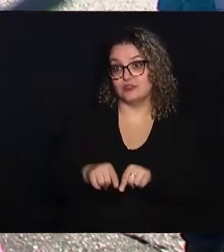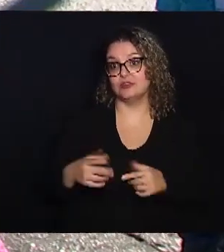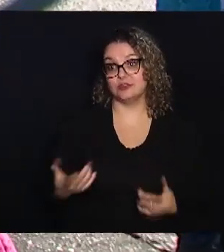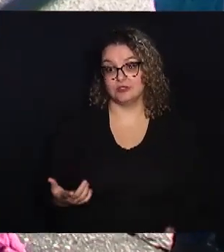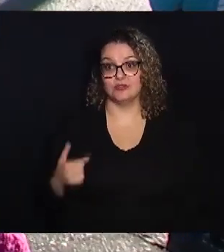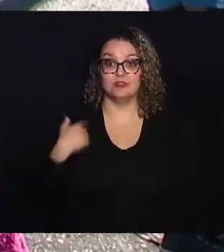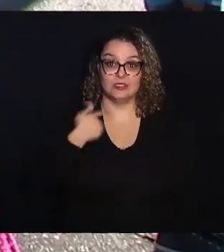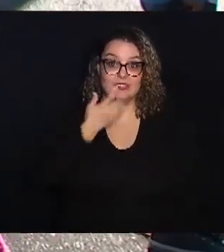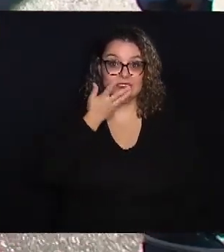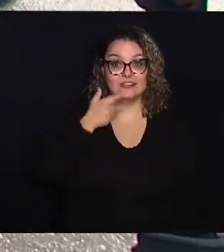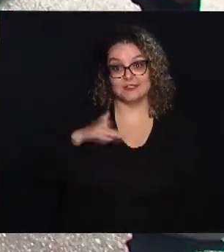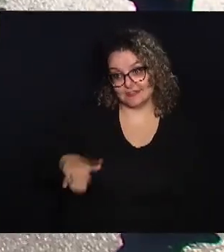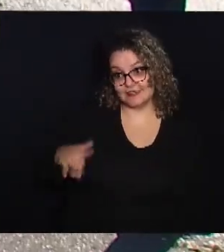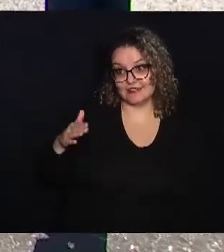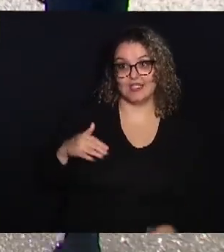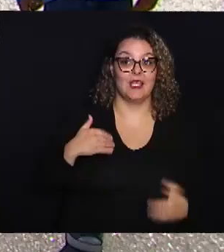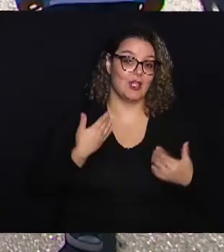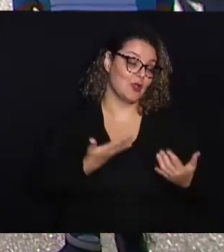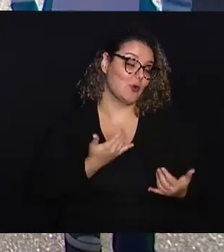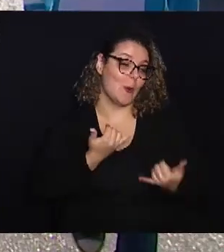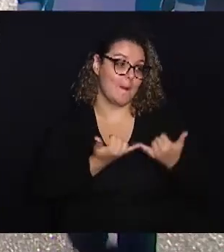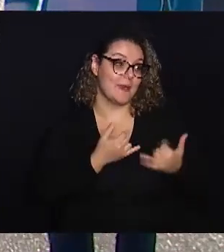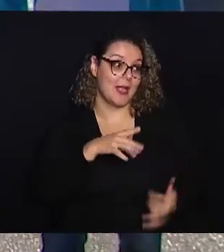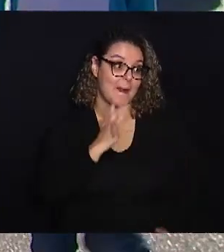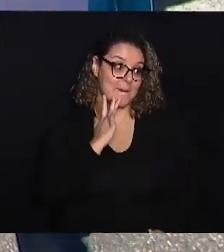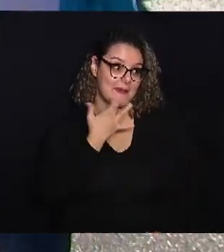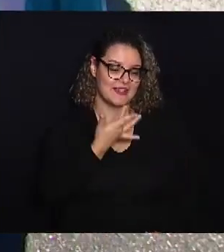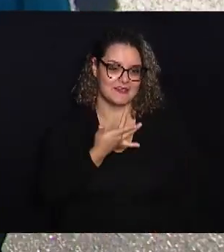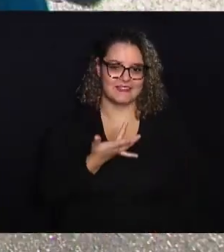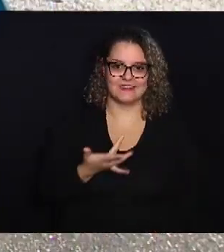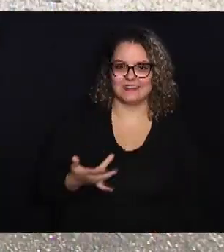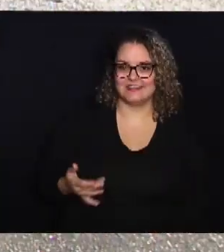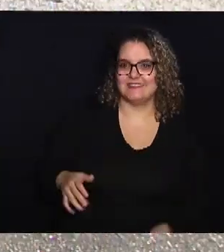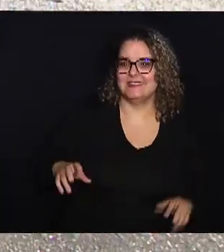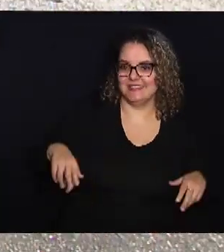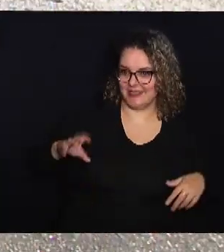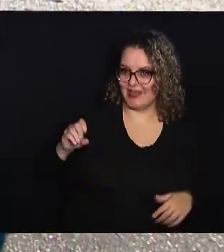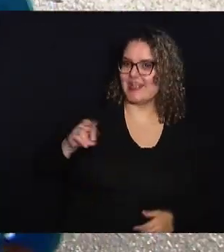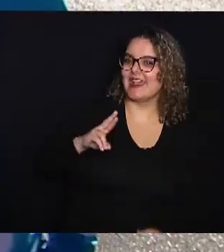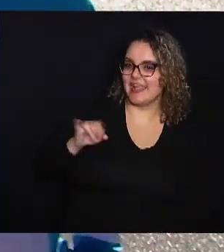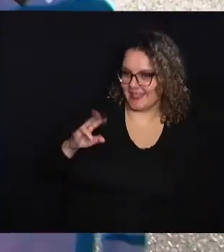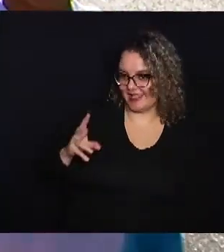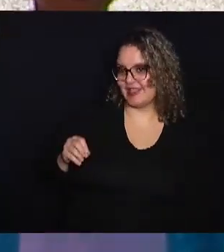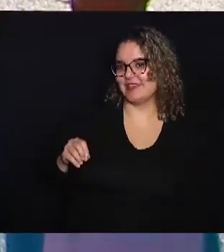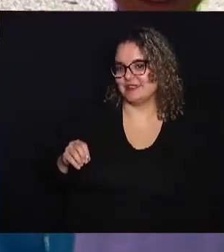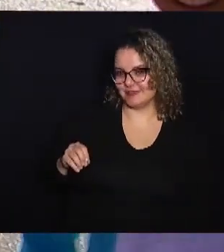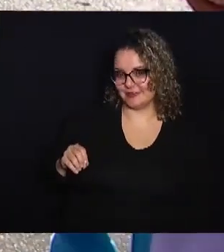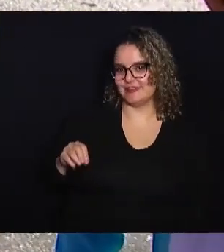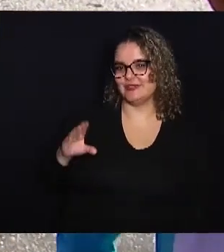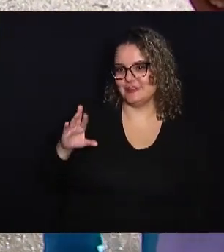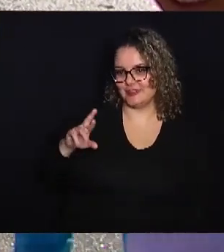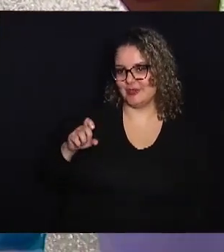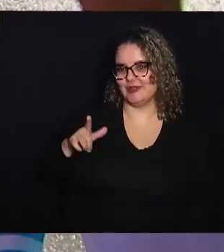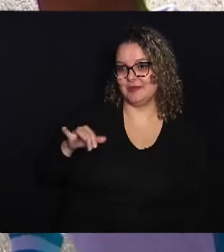também para a nossa infância. Qual é a sua brincadeira preferida? Descer de carrinho de rolemã.